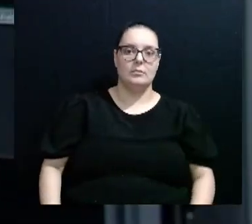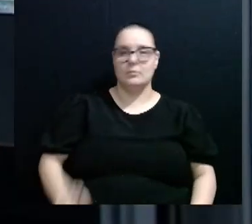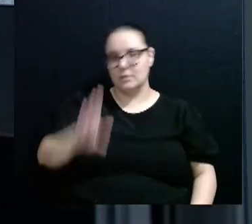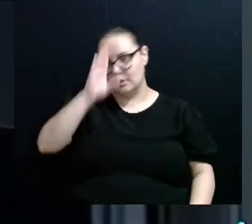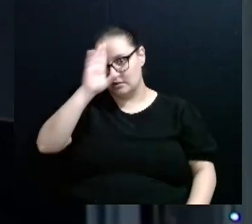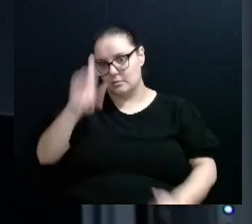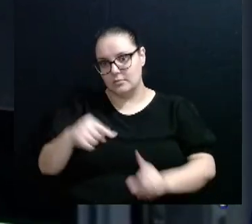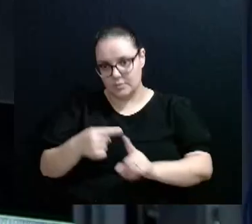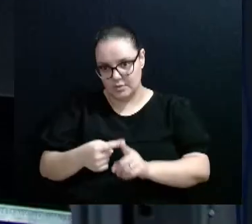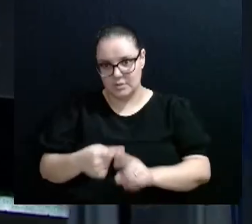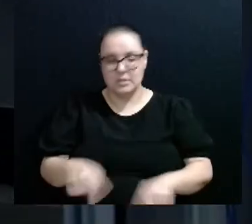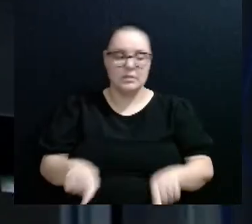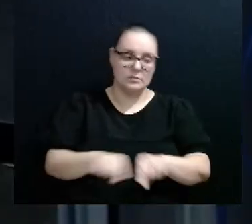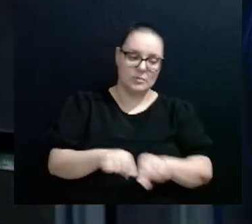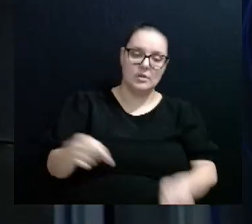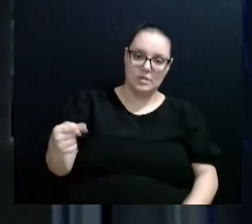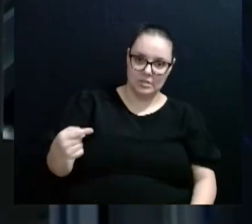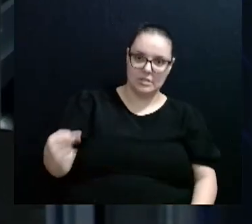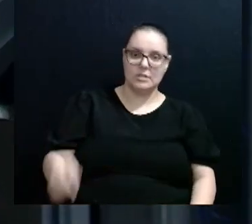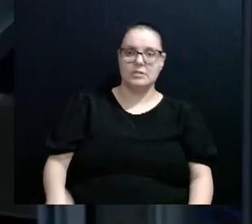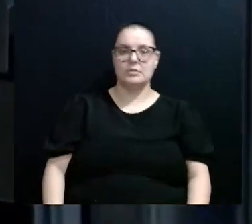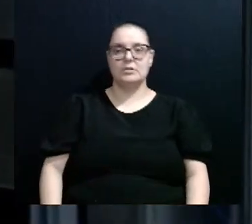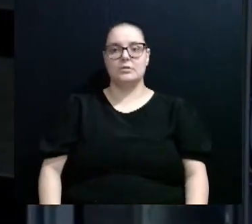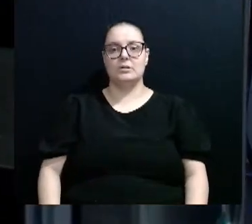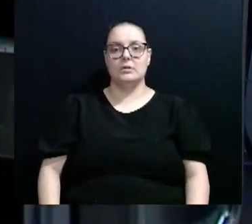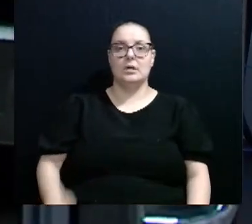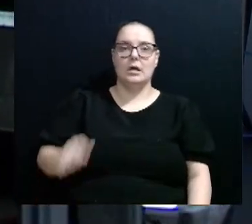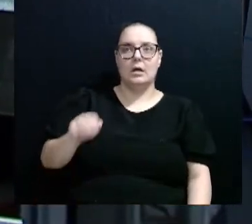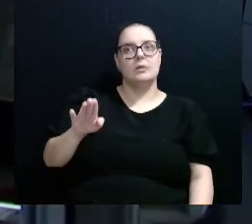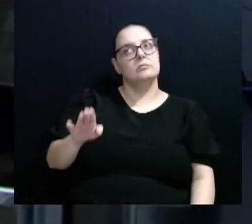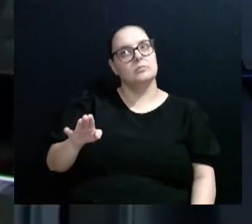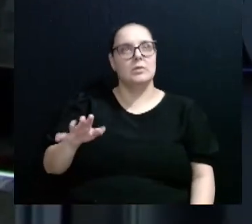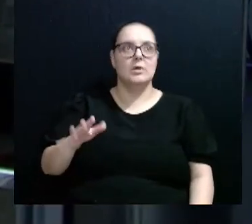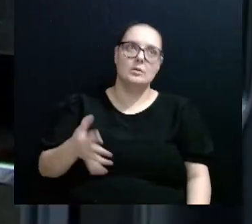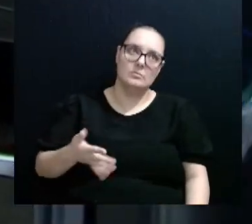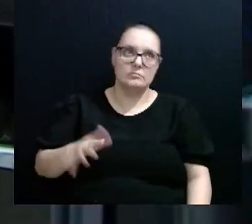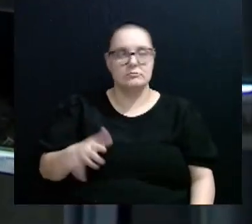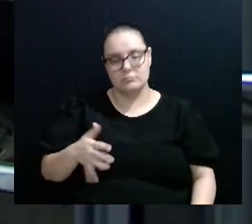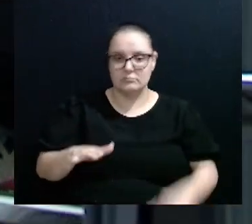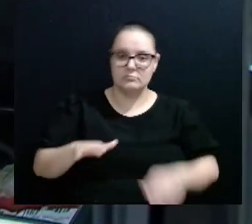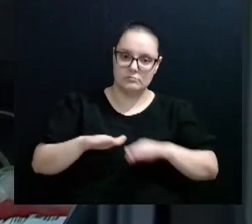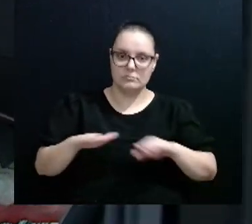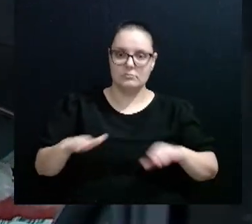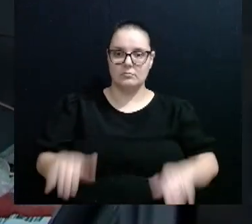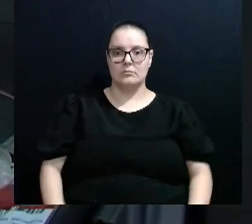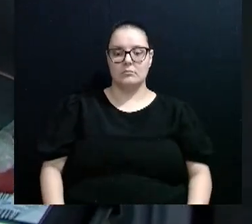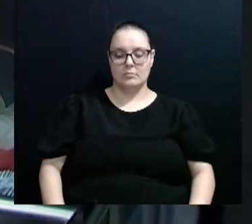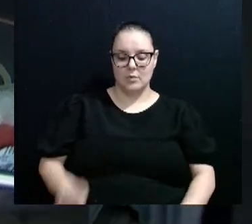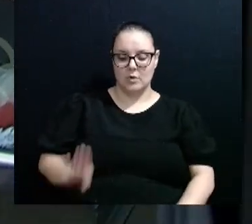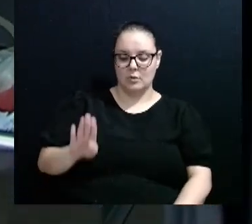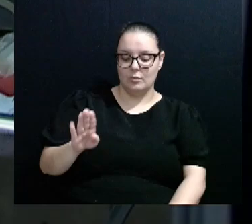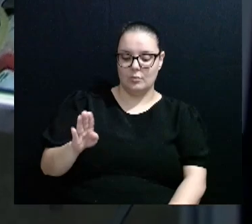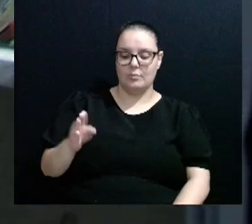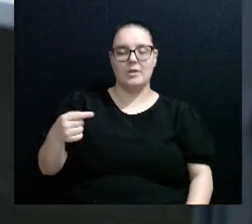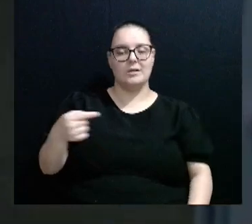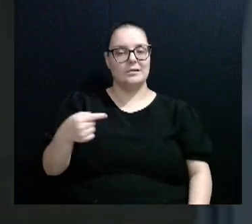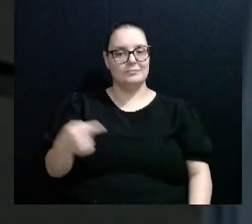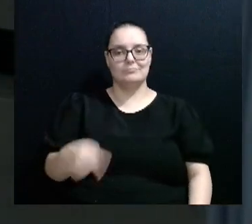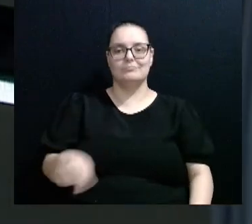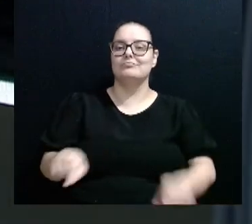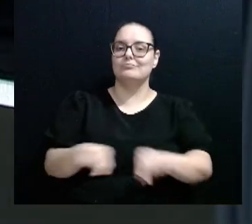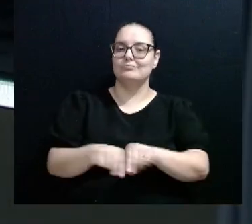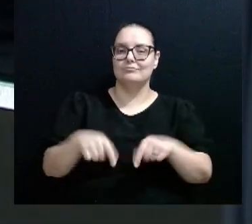negativos. A e B a gente está numa situação mais estável, mas o B negativo também a gente está precisando